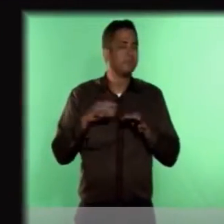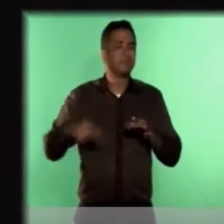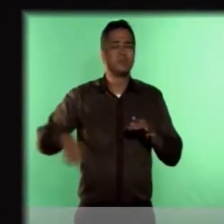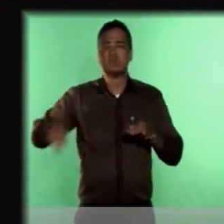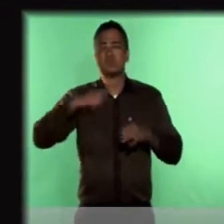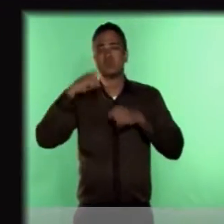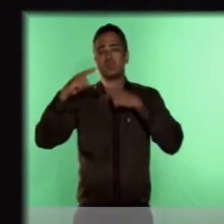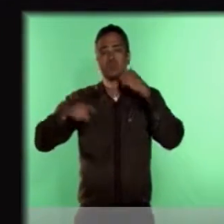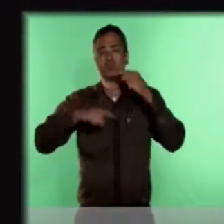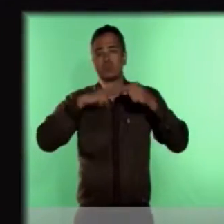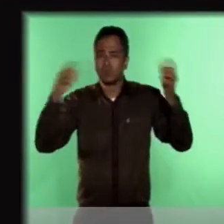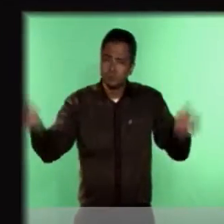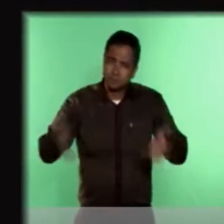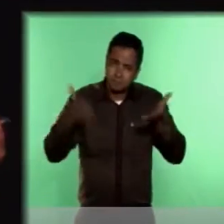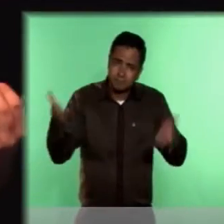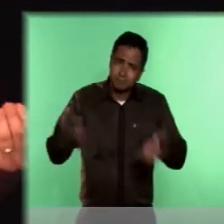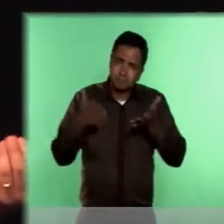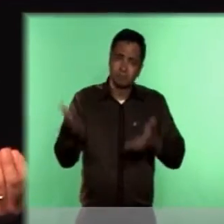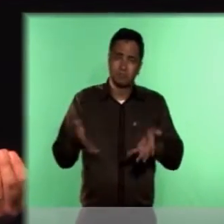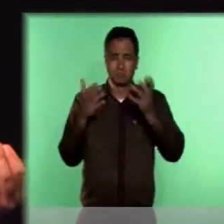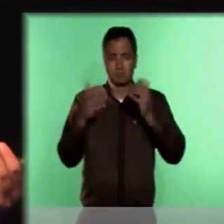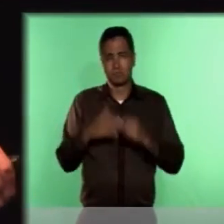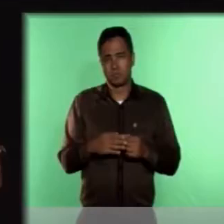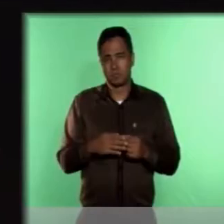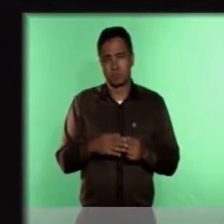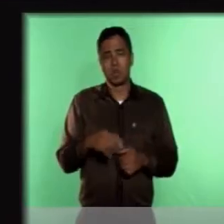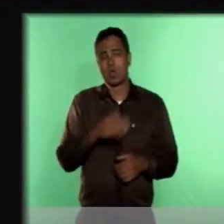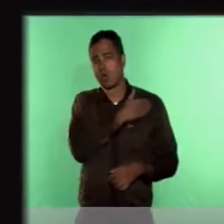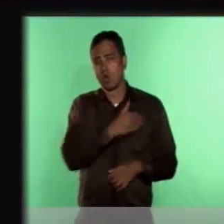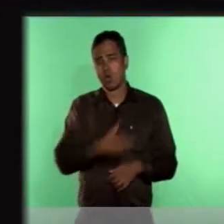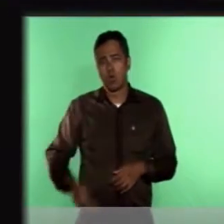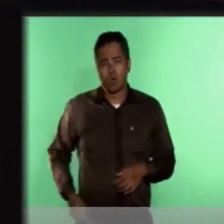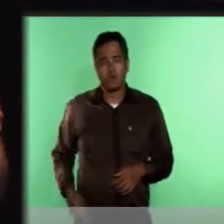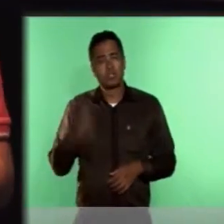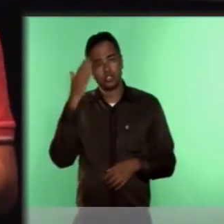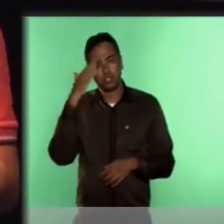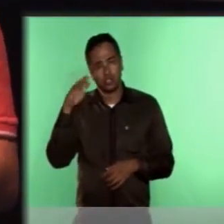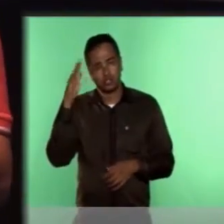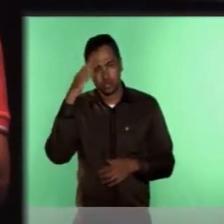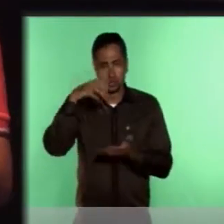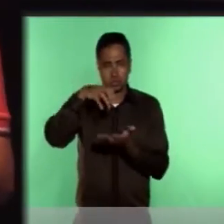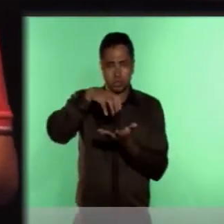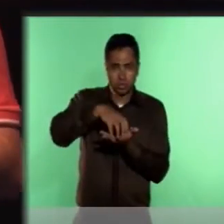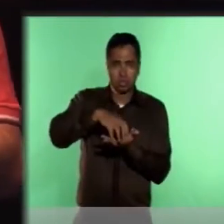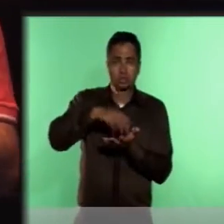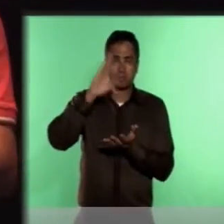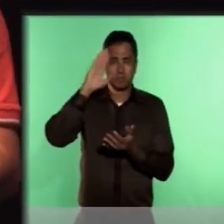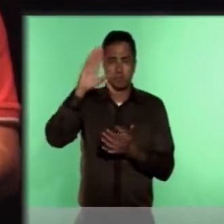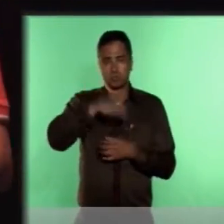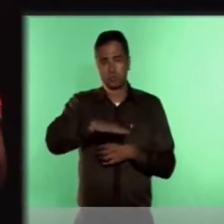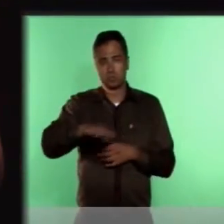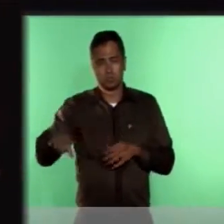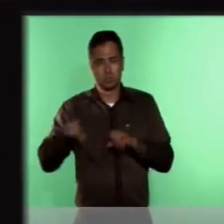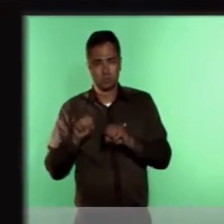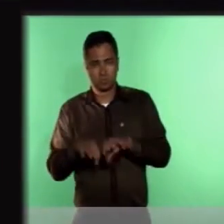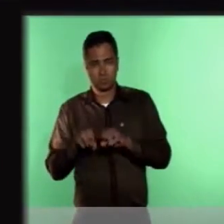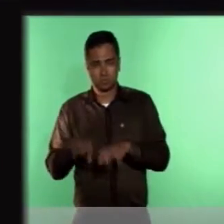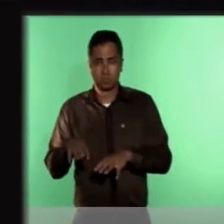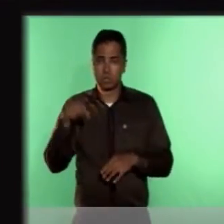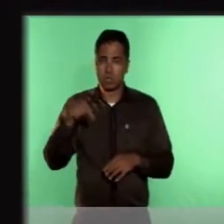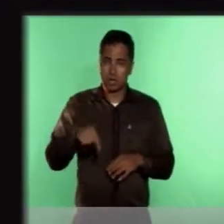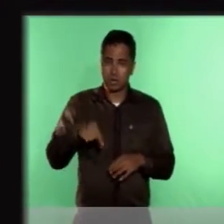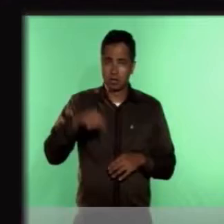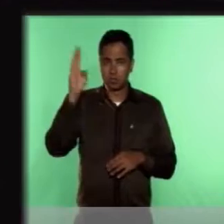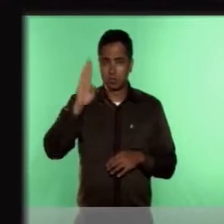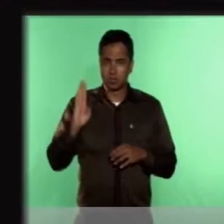sociedade para compreender a centralidade da educação infantil. Graças à luta que nós conduzimos aqui no Brasil, Campanha